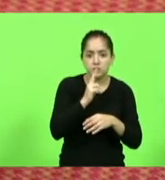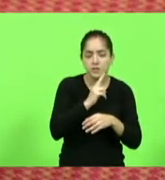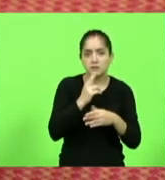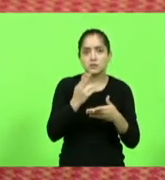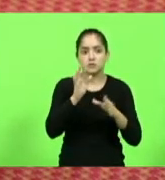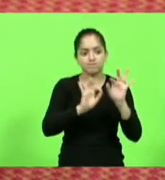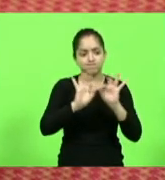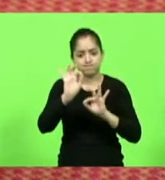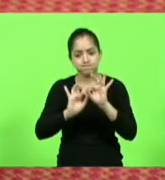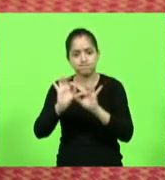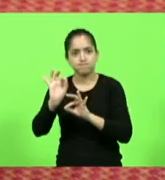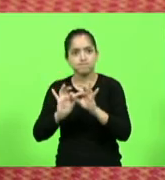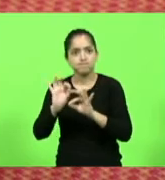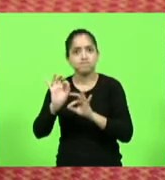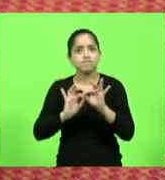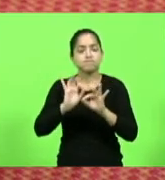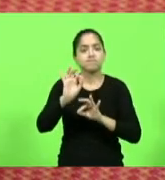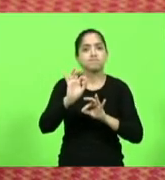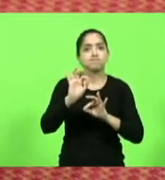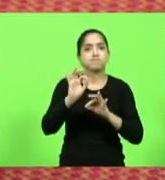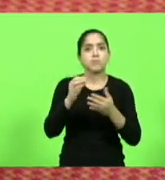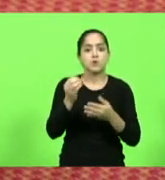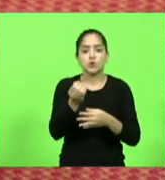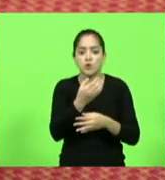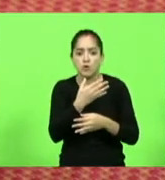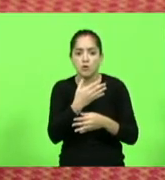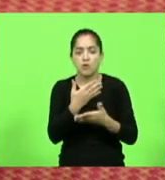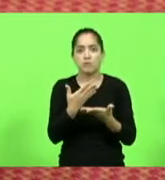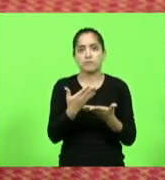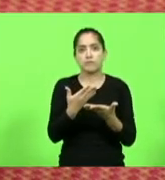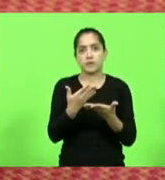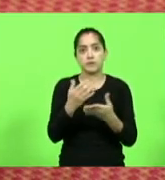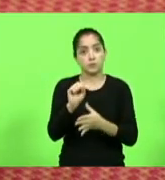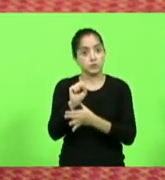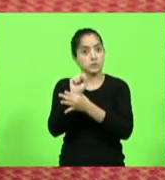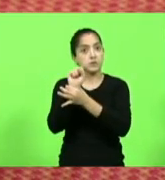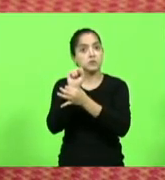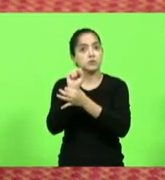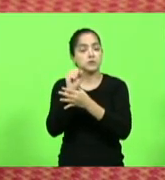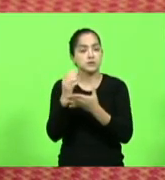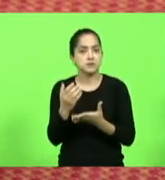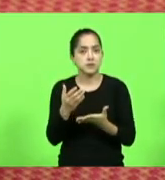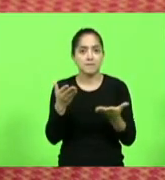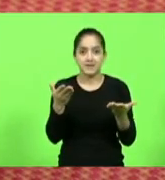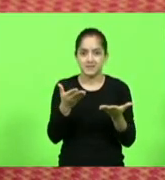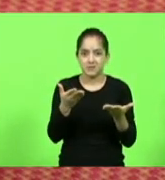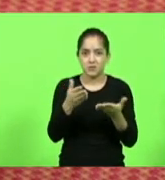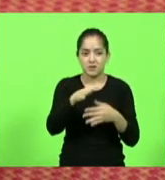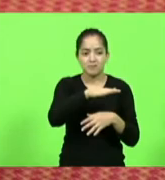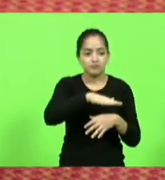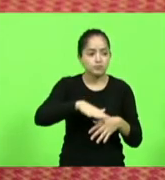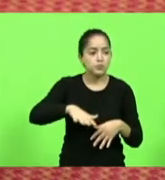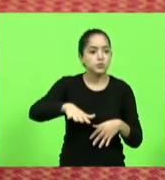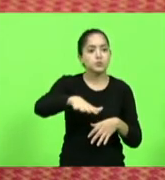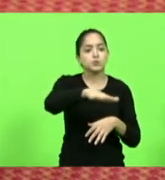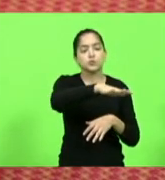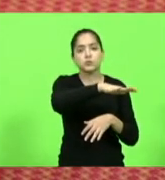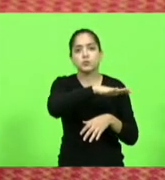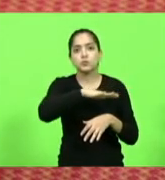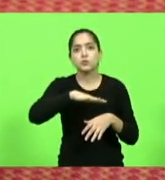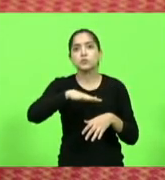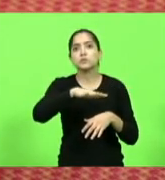rede alternativa com segurança precária, mas deixar toda aquela região do